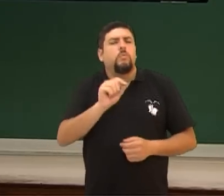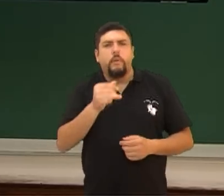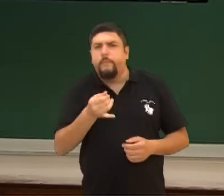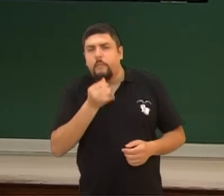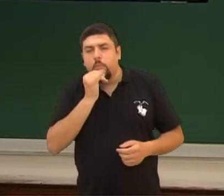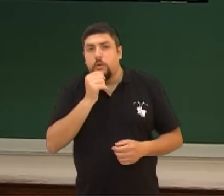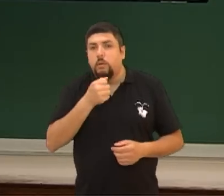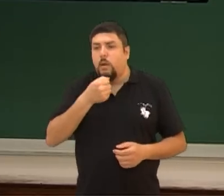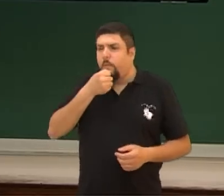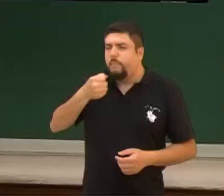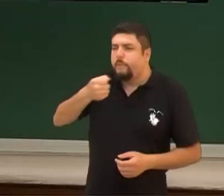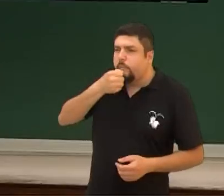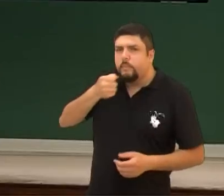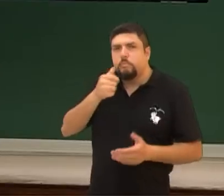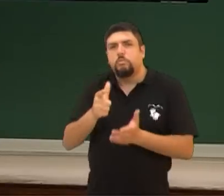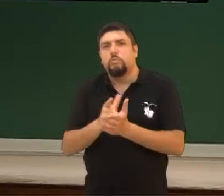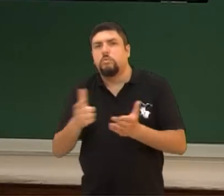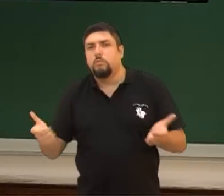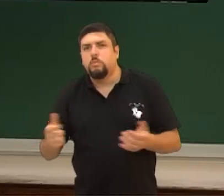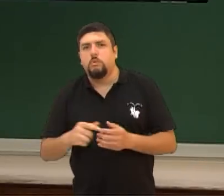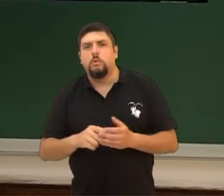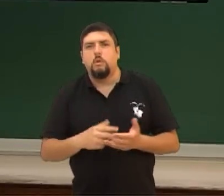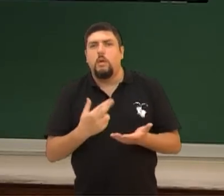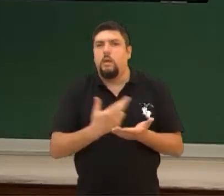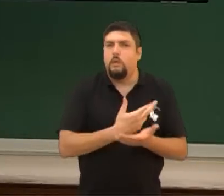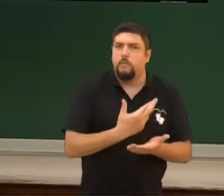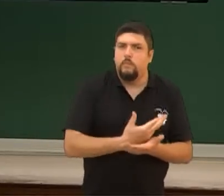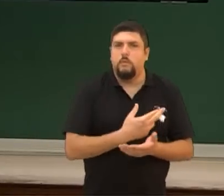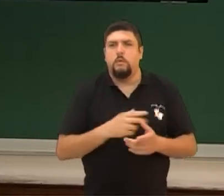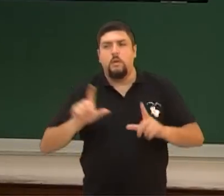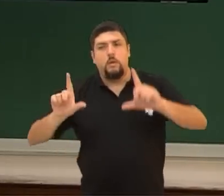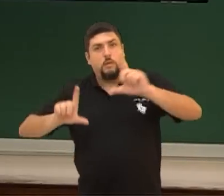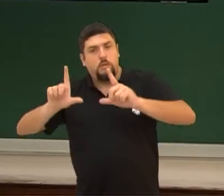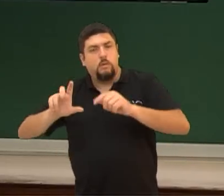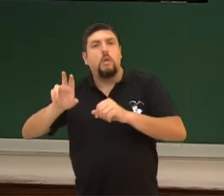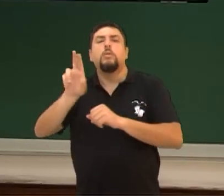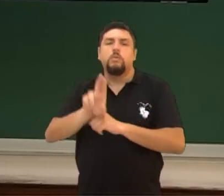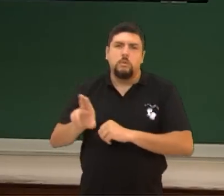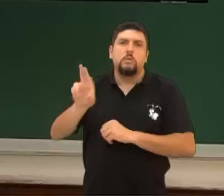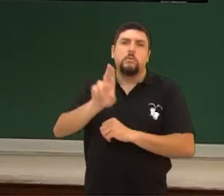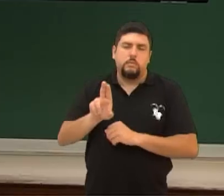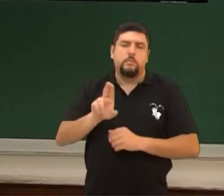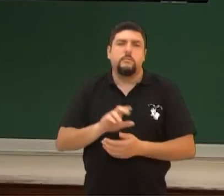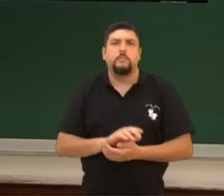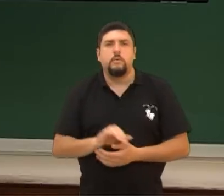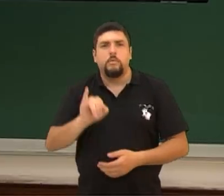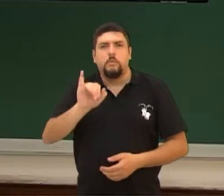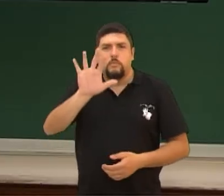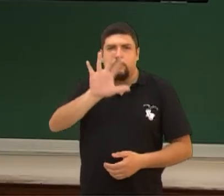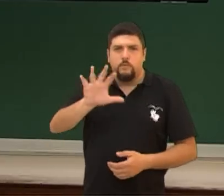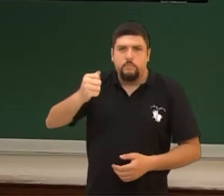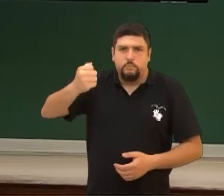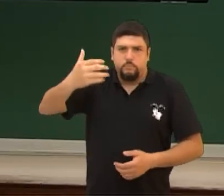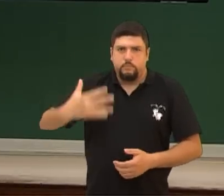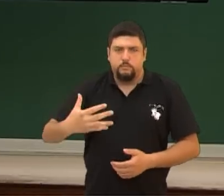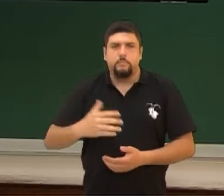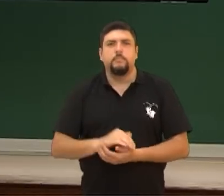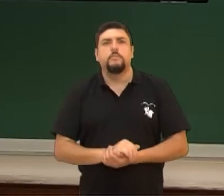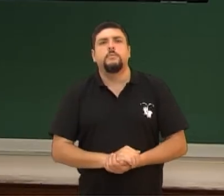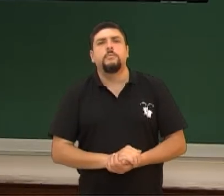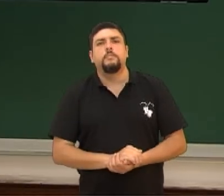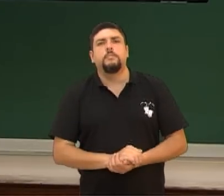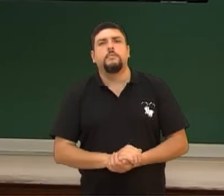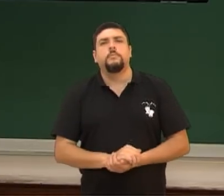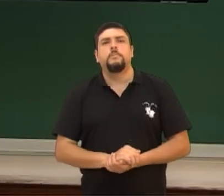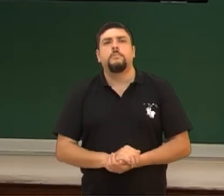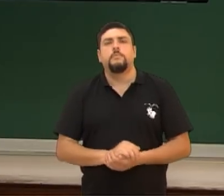reportagens, né, para jornais, TVs, revistas, né, que utilizam bastante esse material dos infográficos.